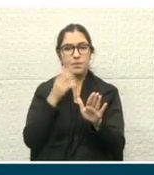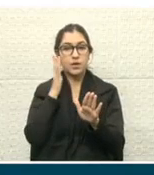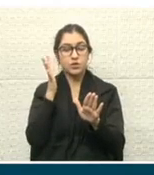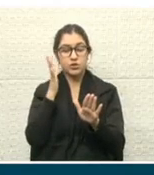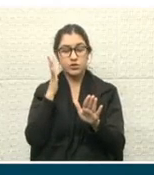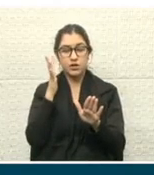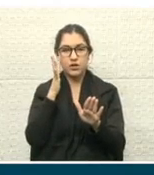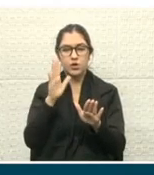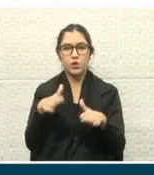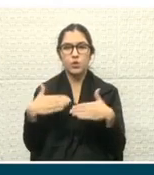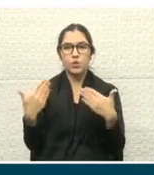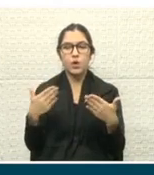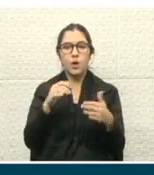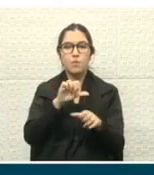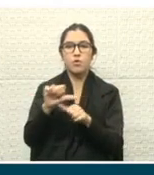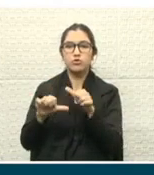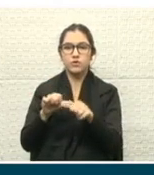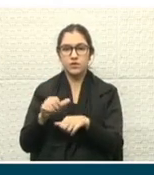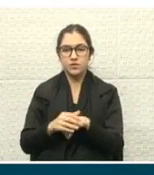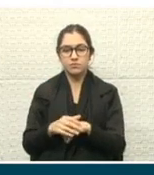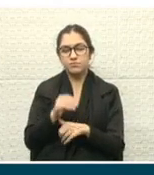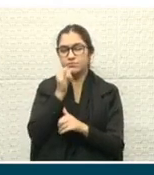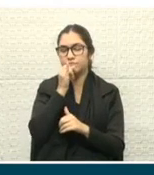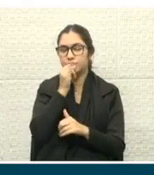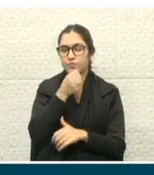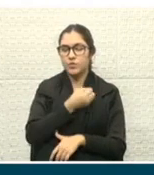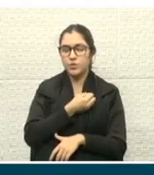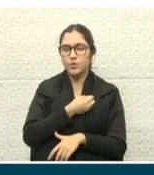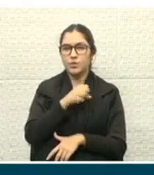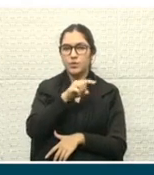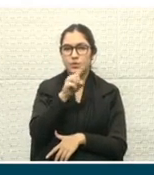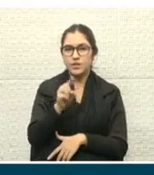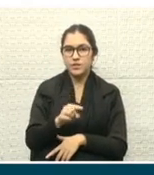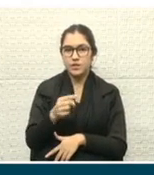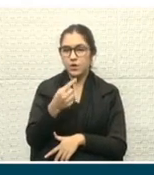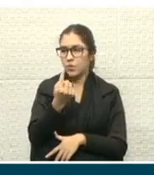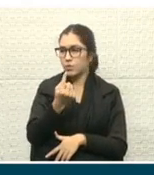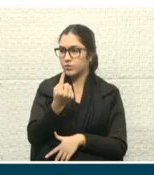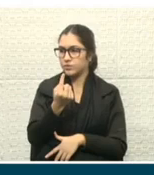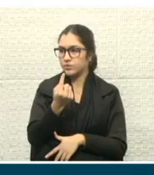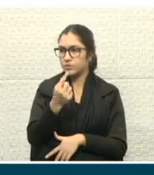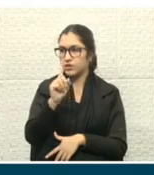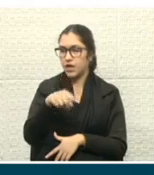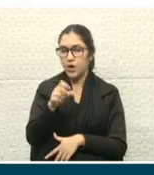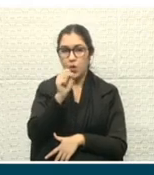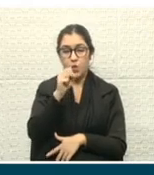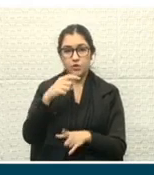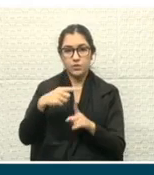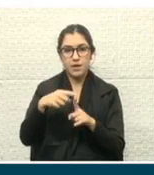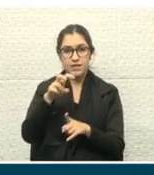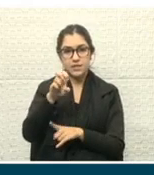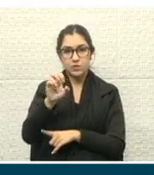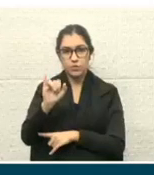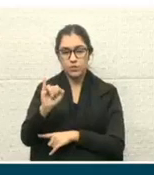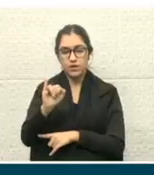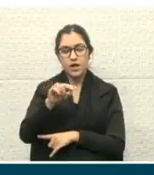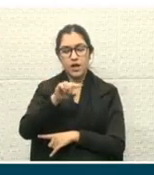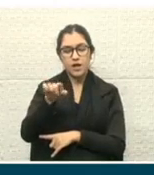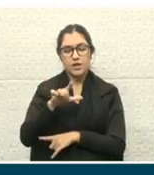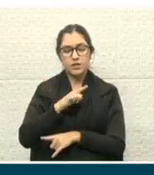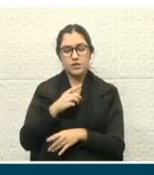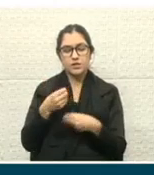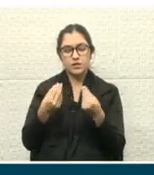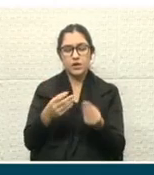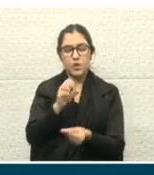imaginária. Qual seria a modificação? Por exemplo, o número Z1, que é 8 mais 5i, ele seria